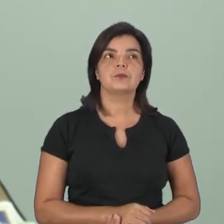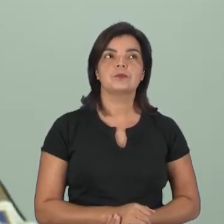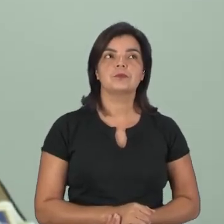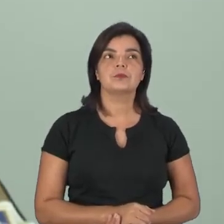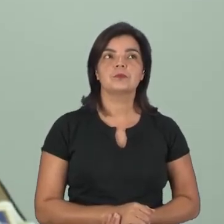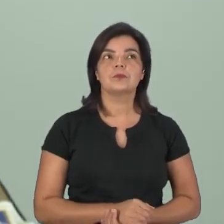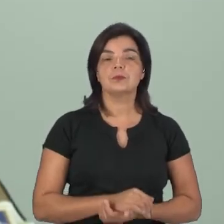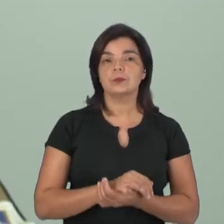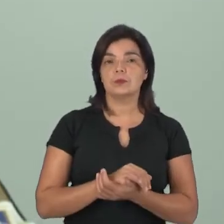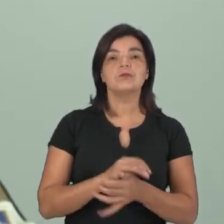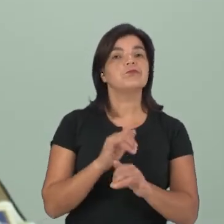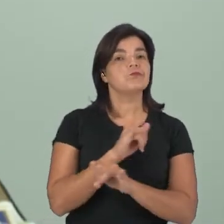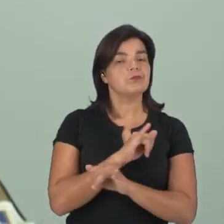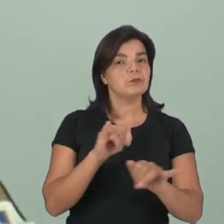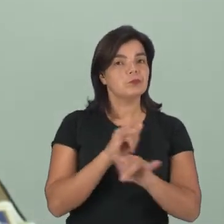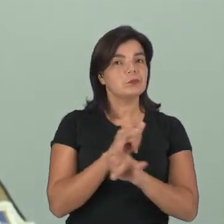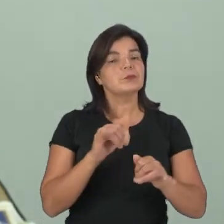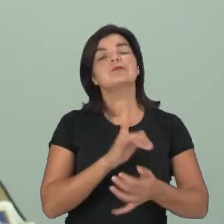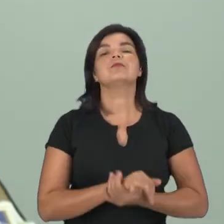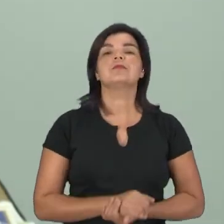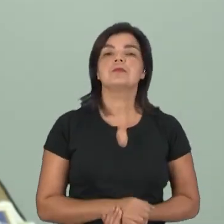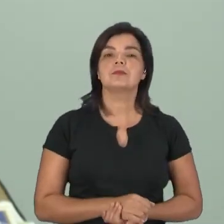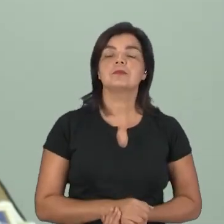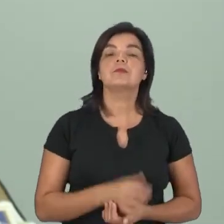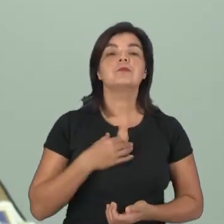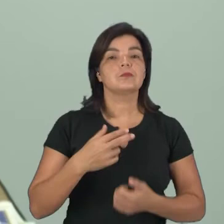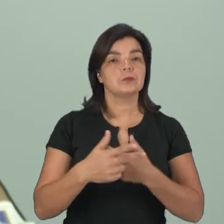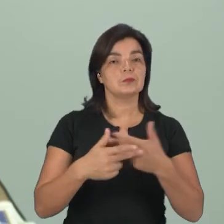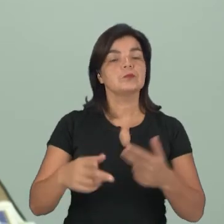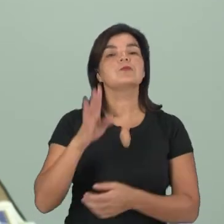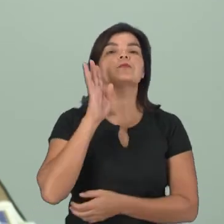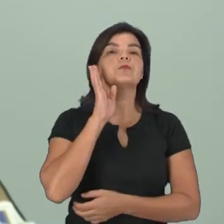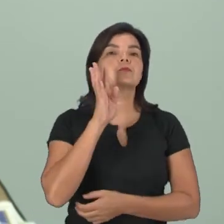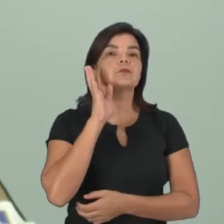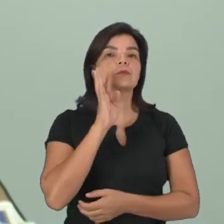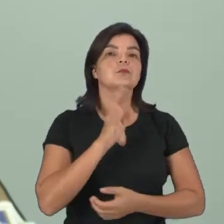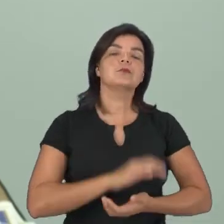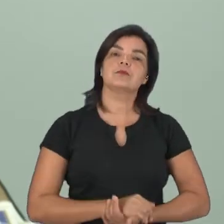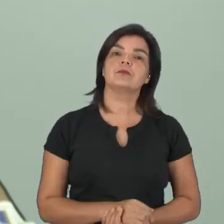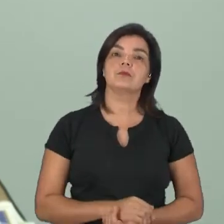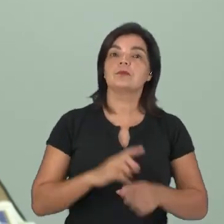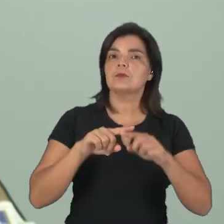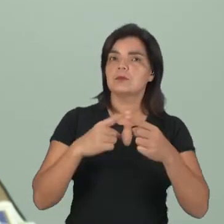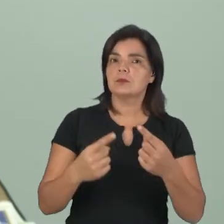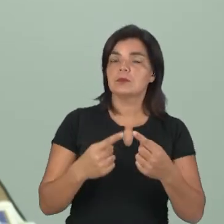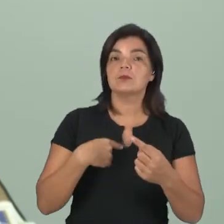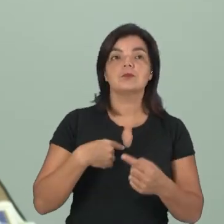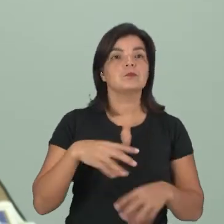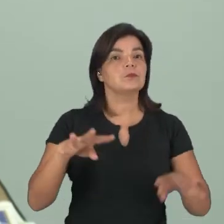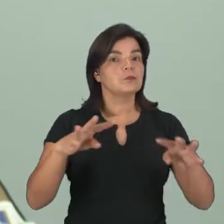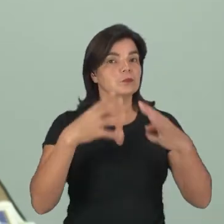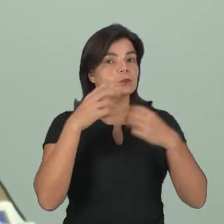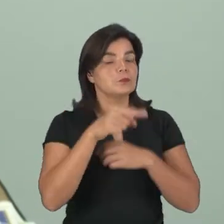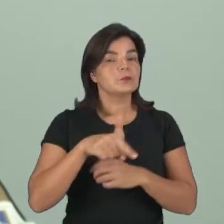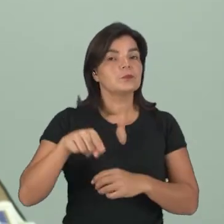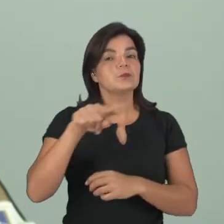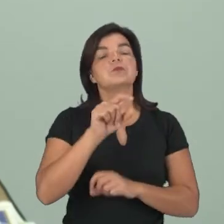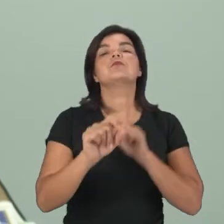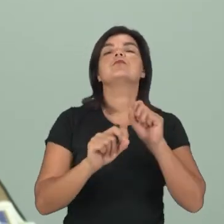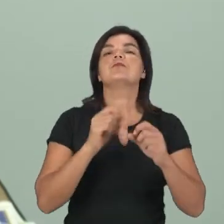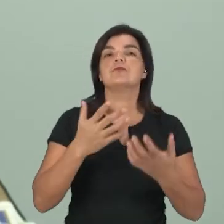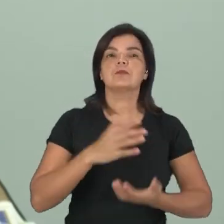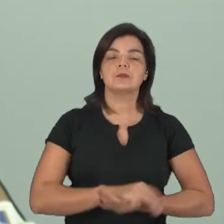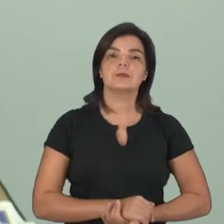muitas notícias e muitas coisas interessantes Mas o que eu quero chamar atenção para